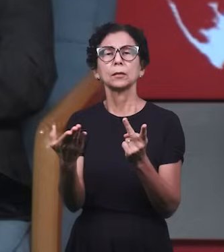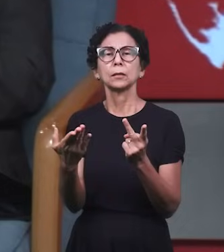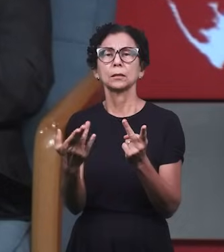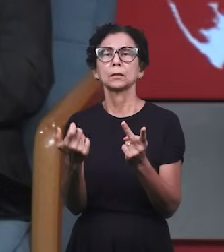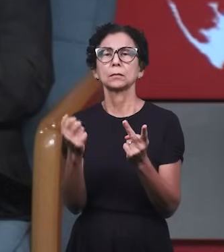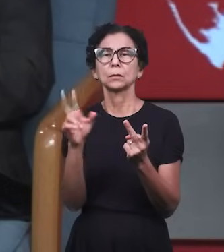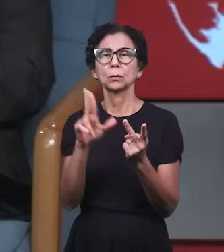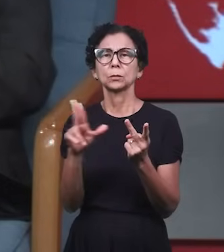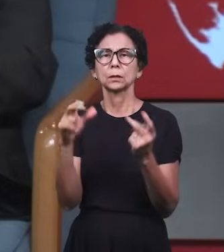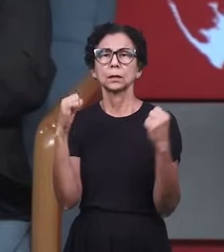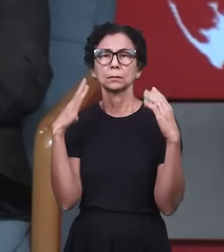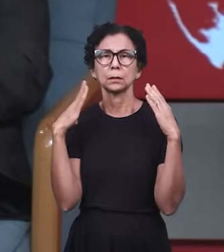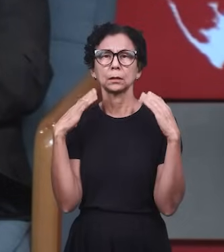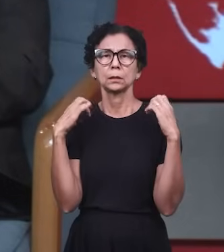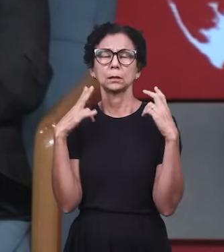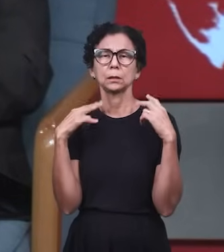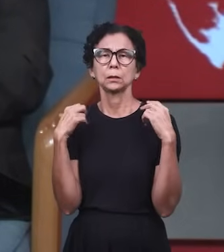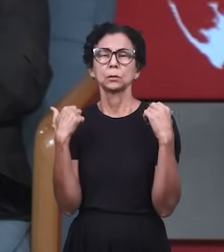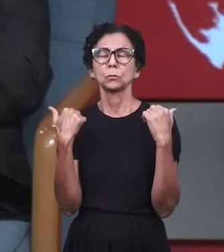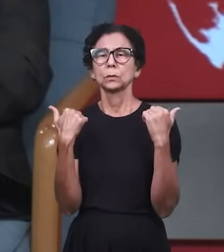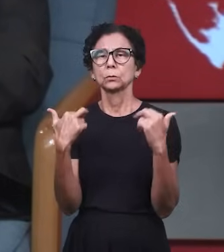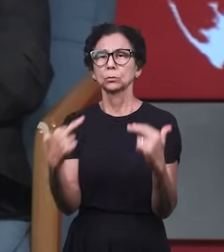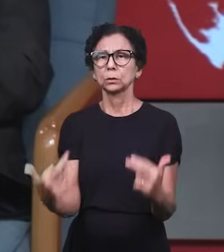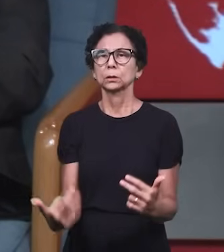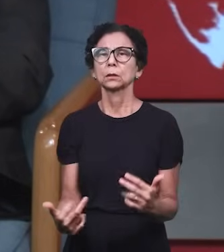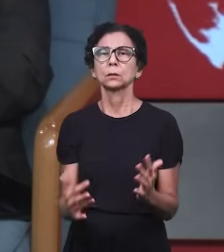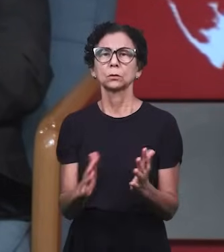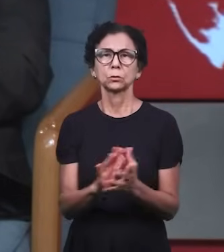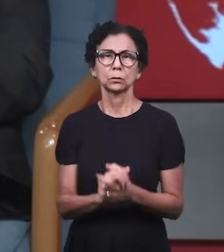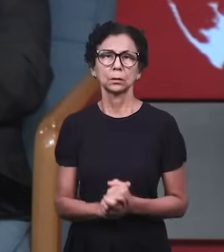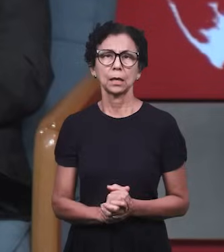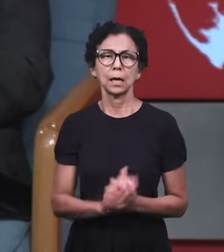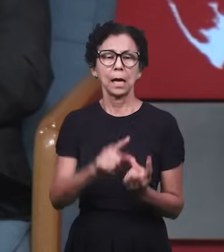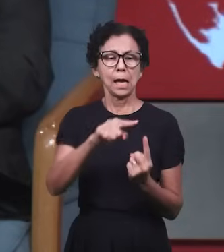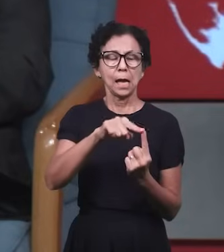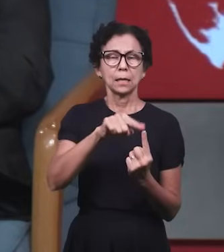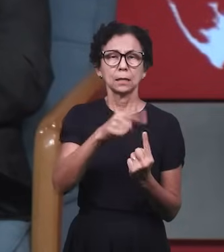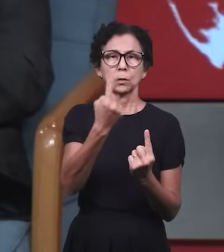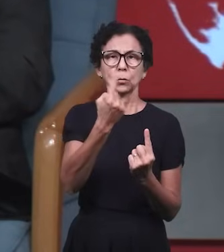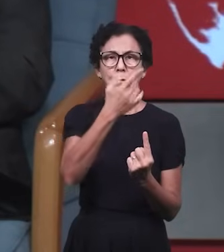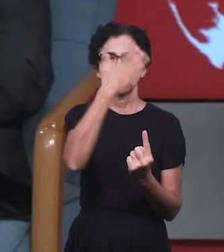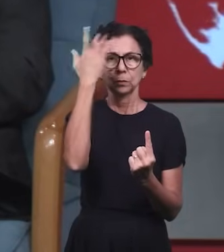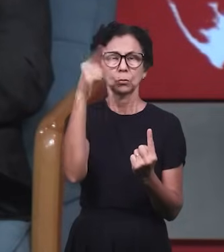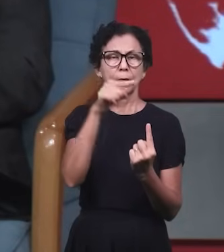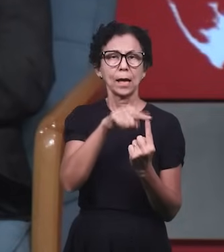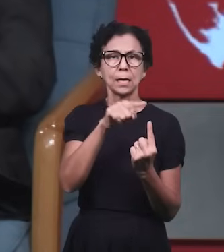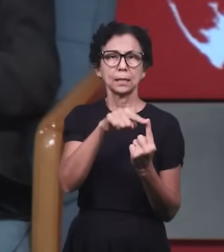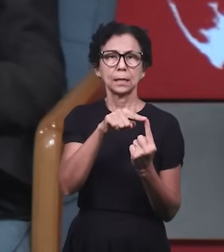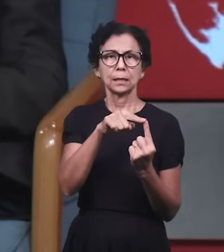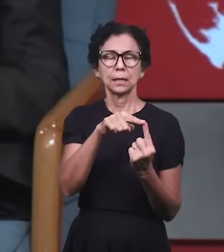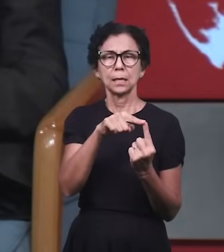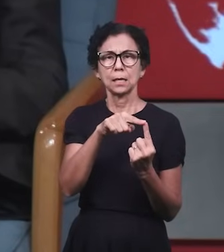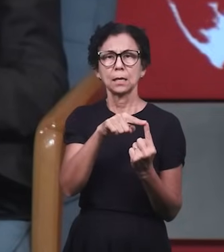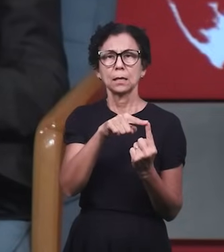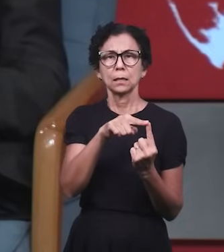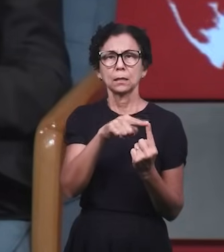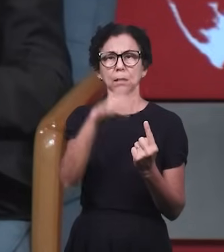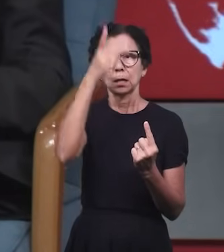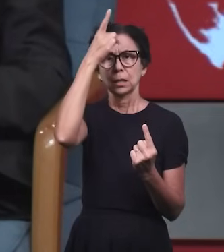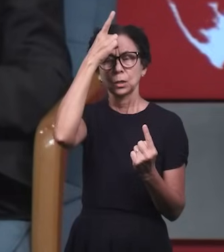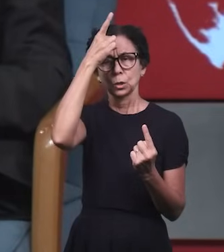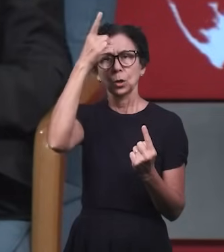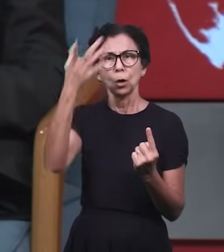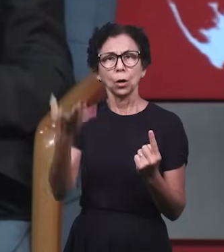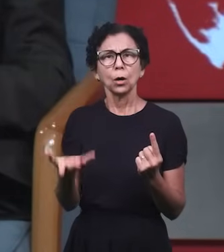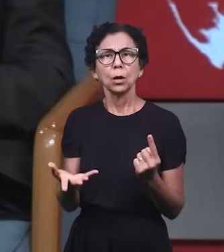da igreja. Isso não existe. Isso não é a doutrina bíblica, não é dessa forma. Por isso,